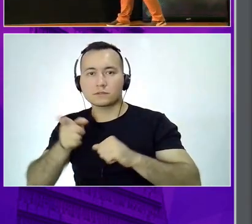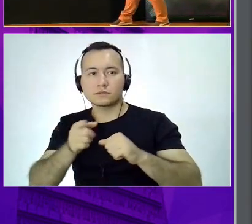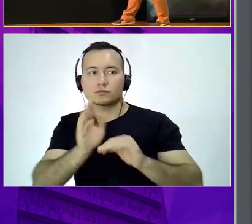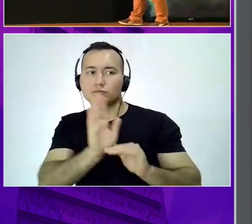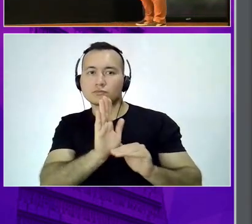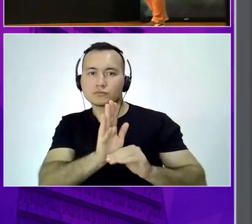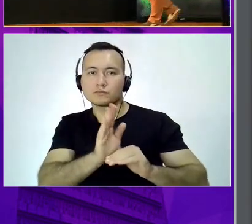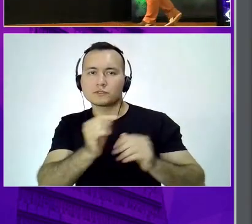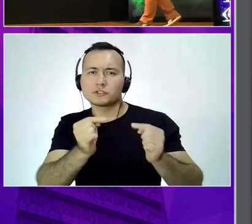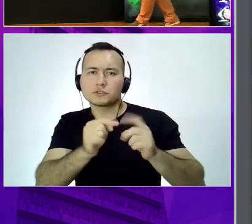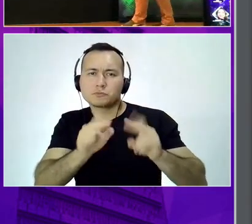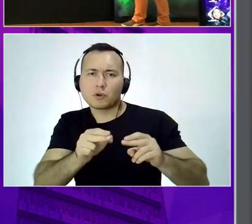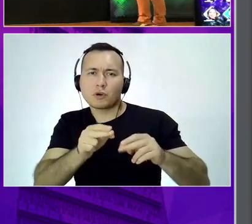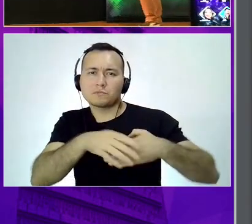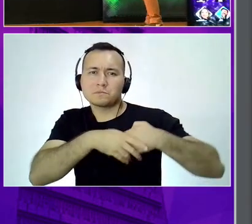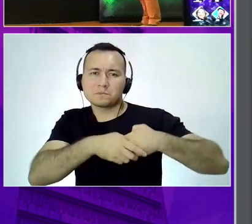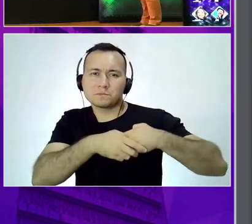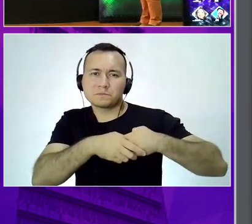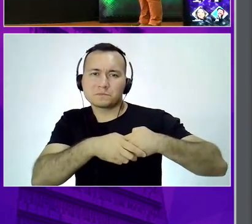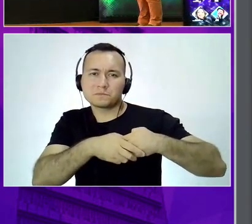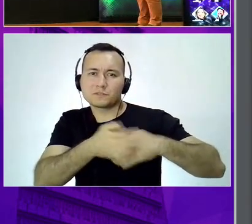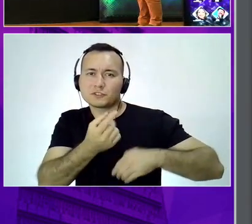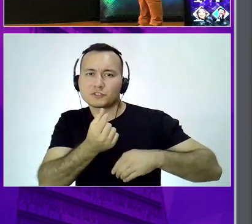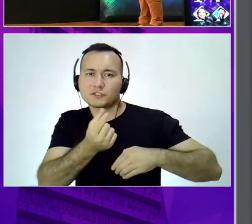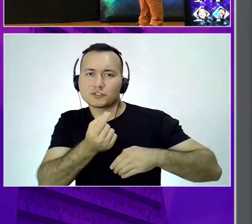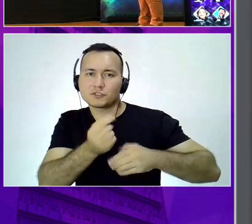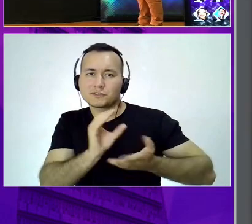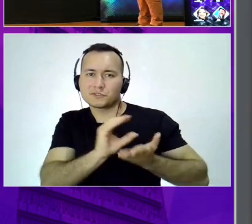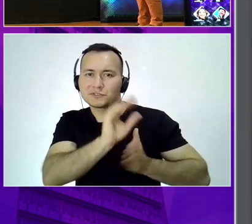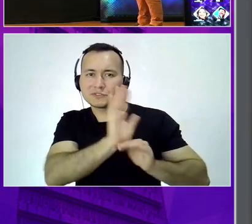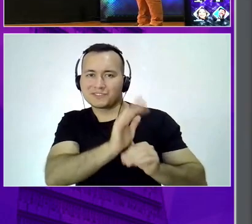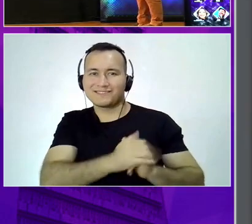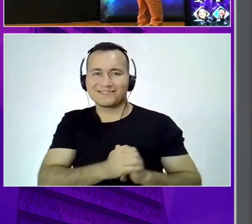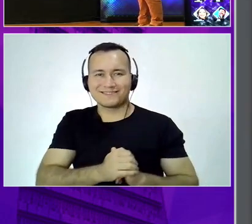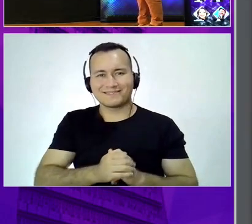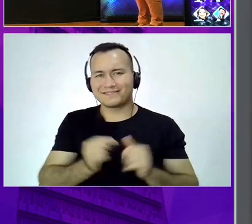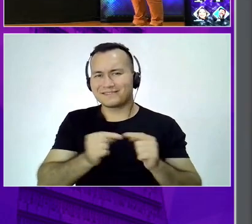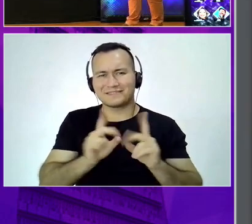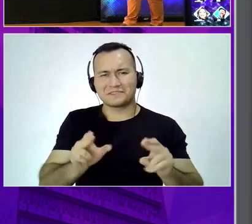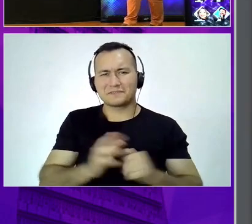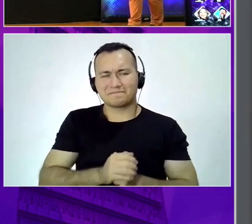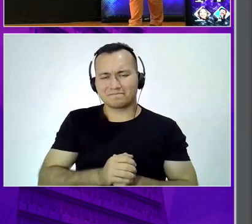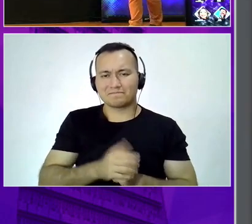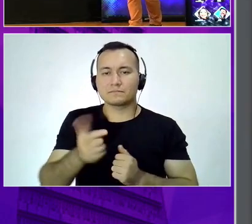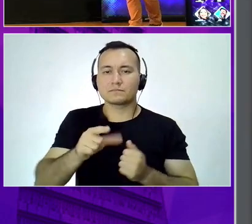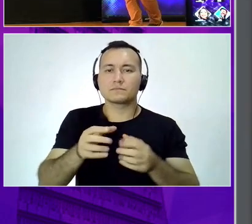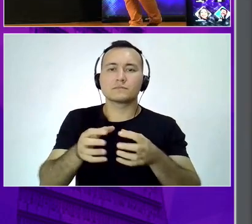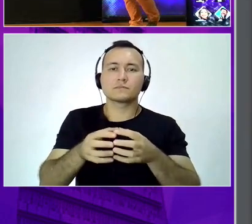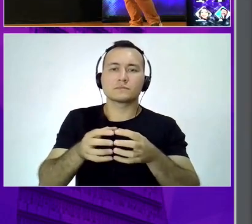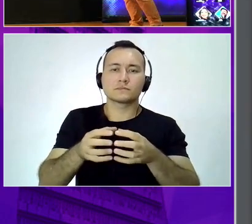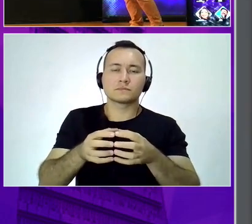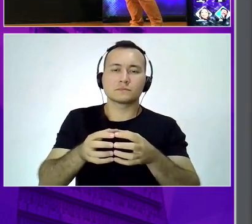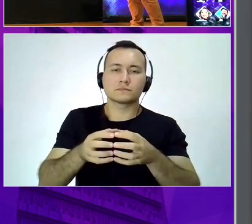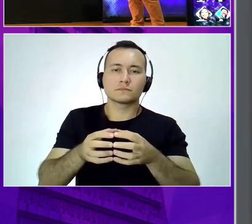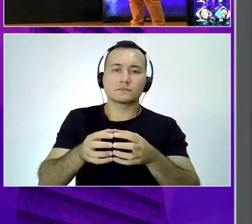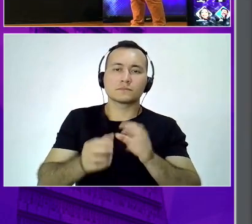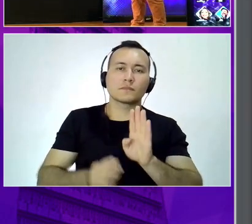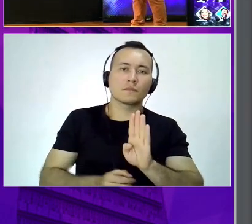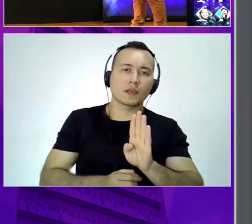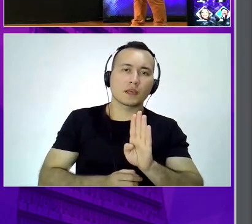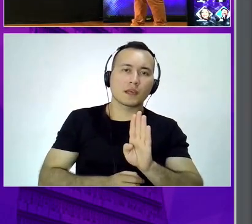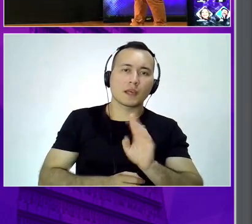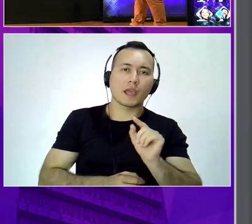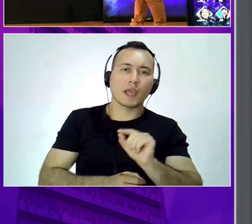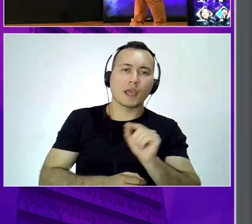aqui no inconveniente, e a gente tem a equipe B que está ali, né, com um propagador ali, e